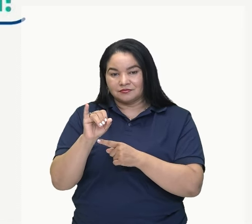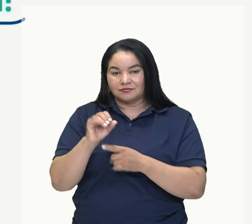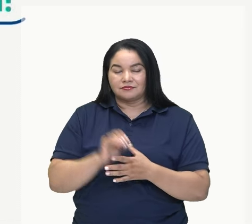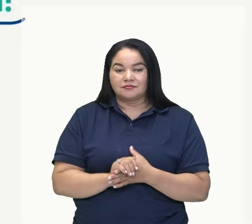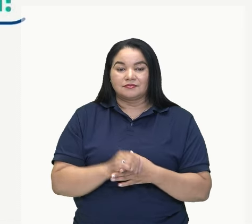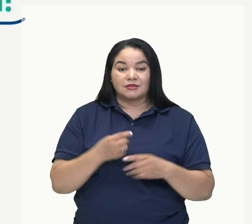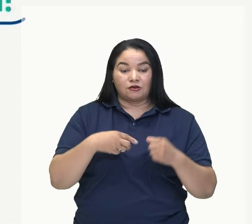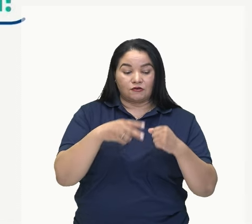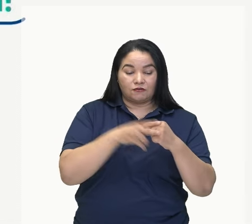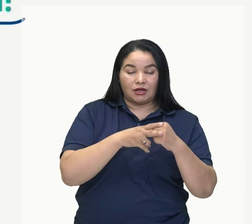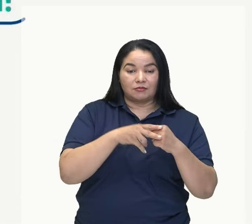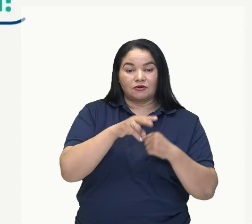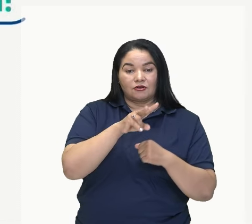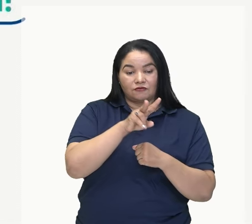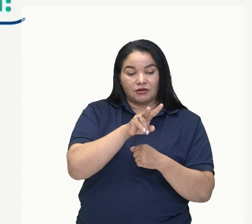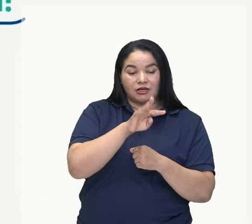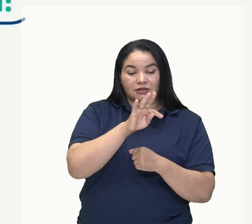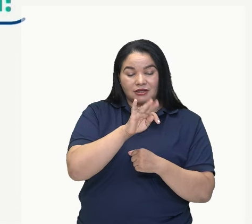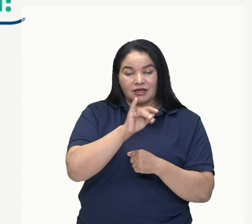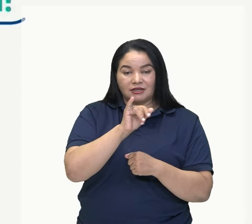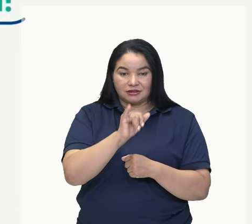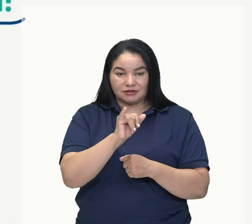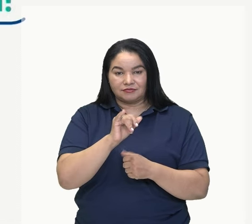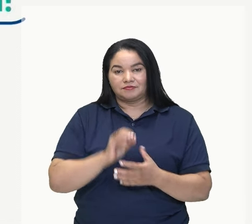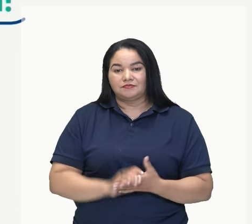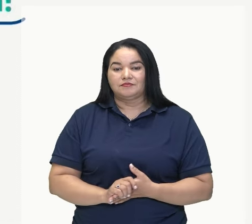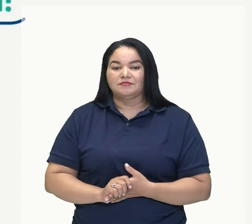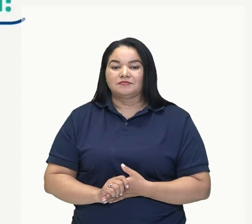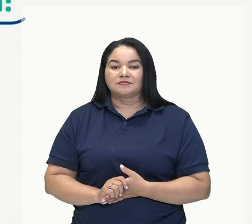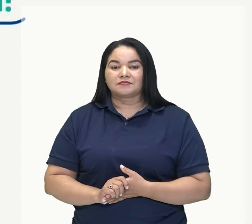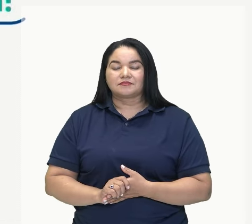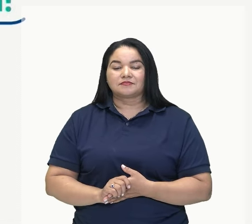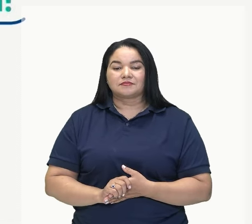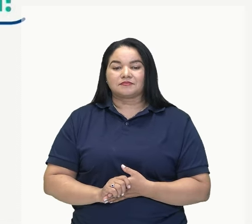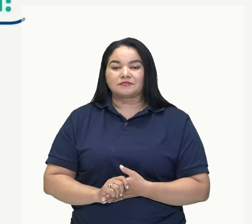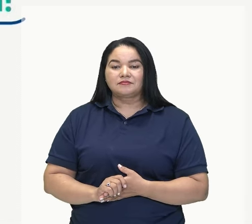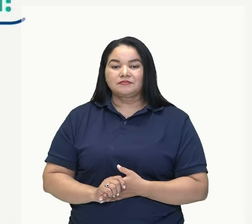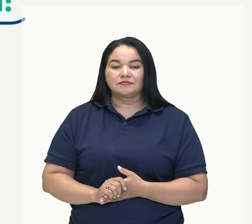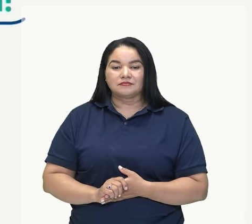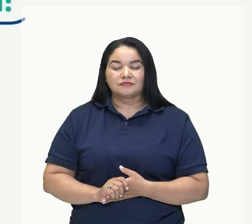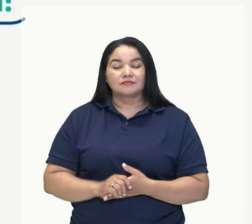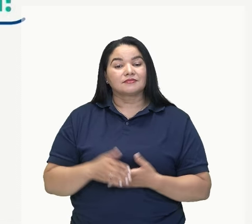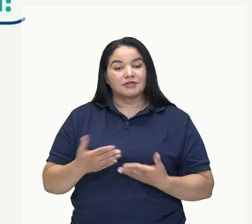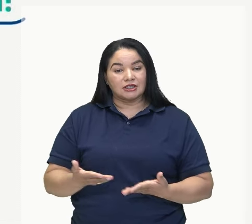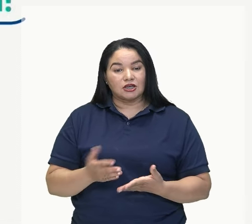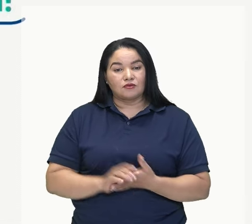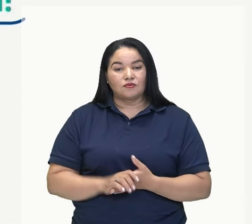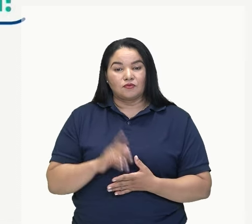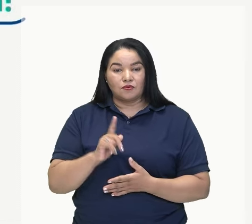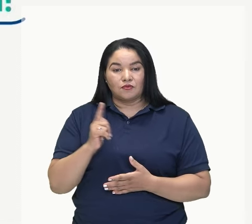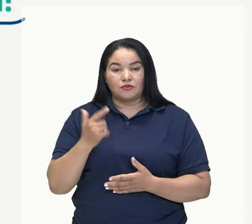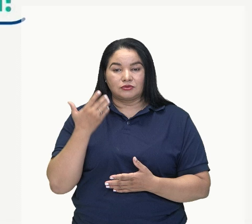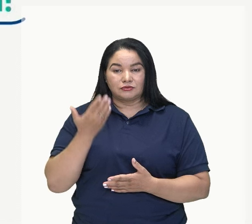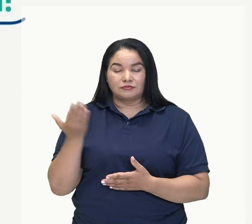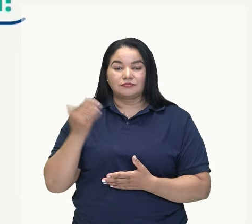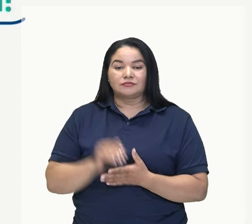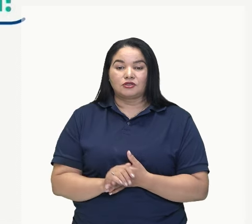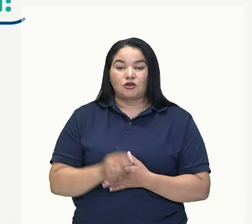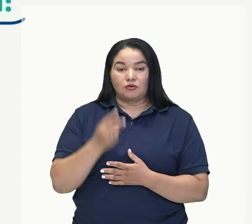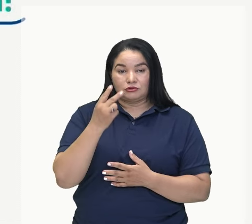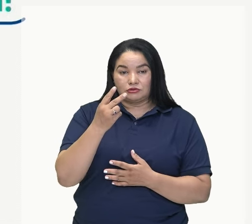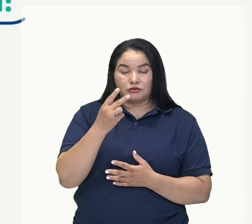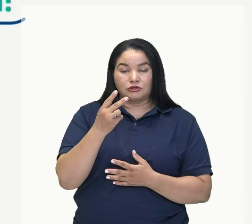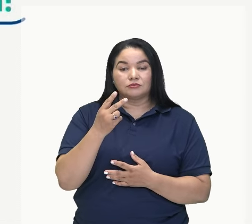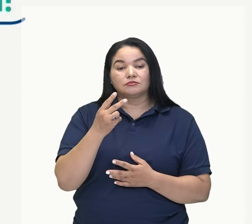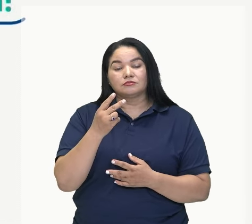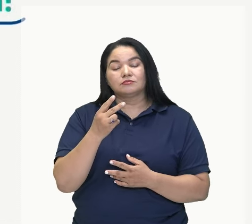verbo transitivo indireto, ok? E aí, em linhas gerais, esses são os dois principais,